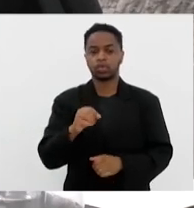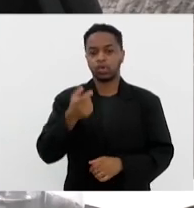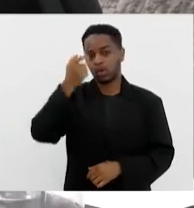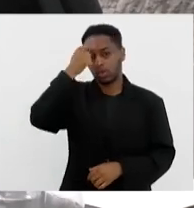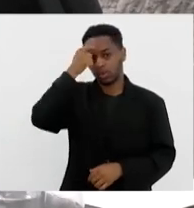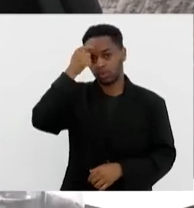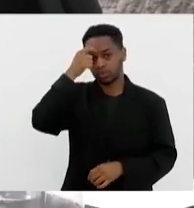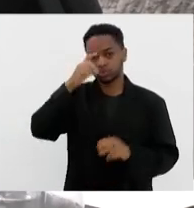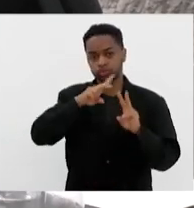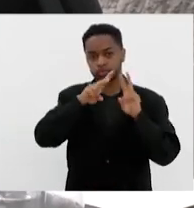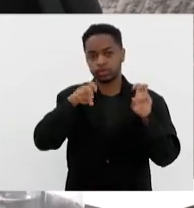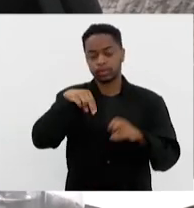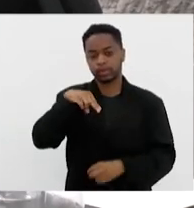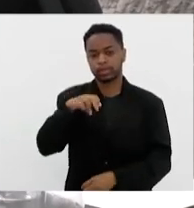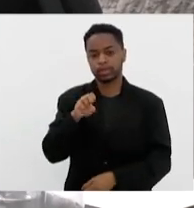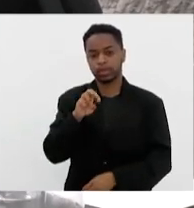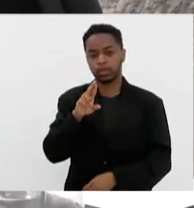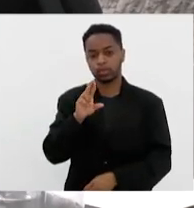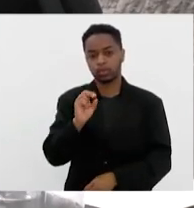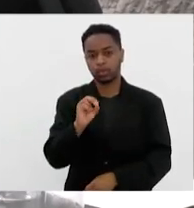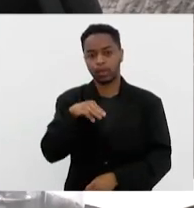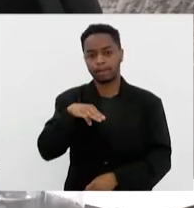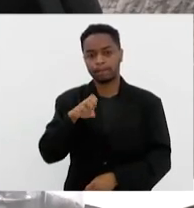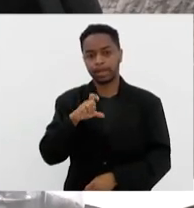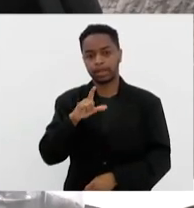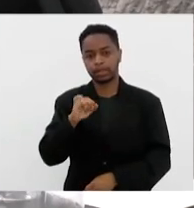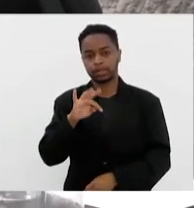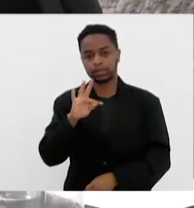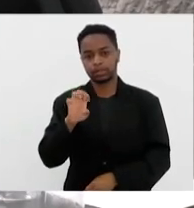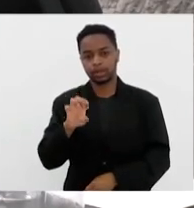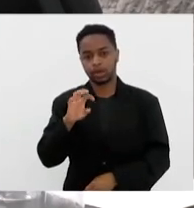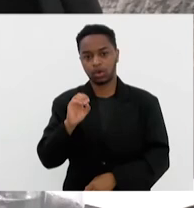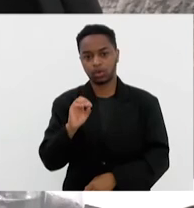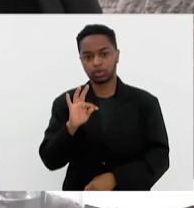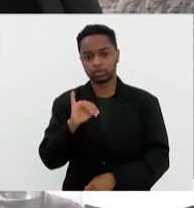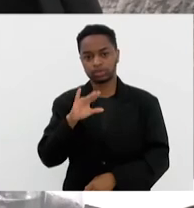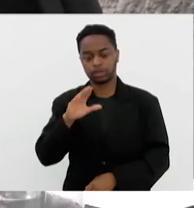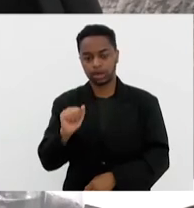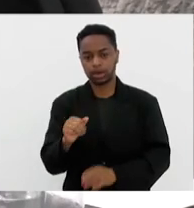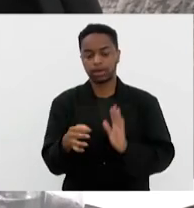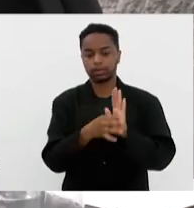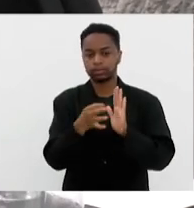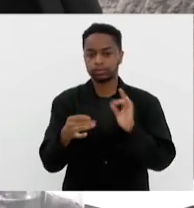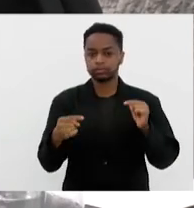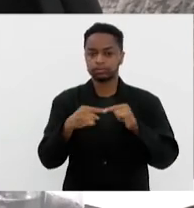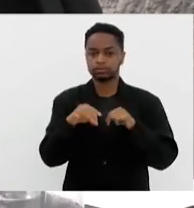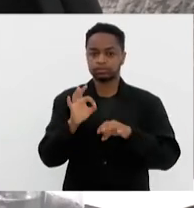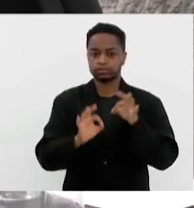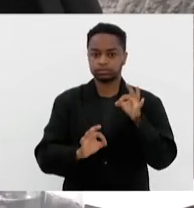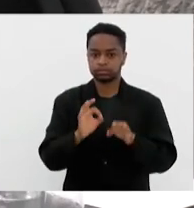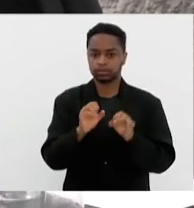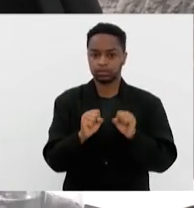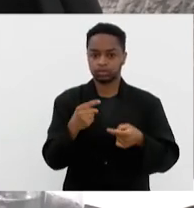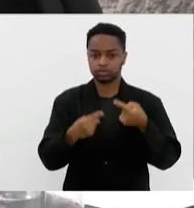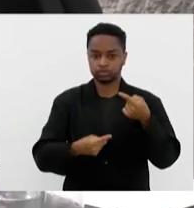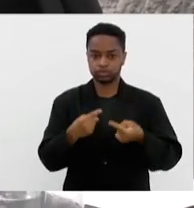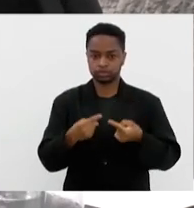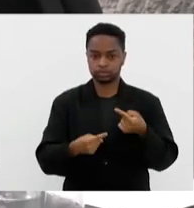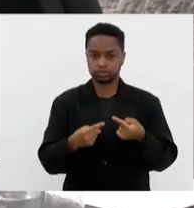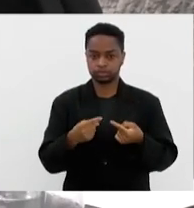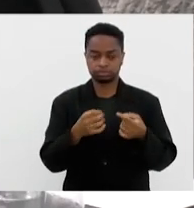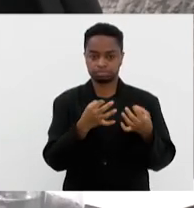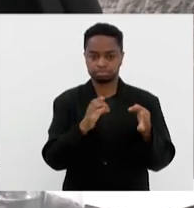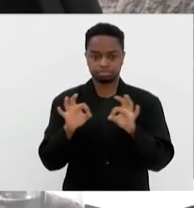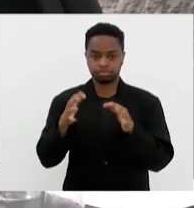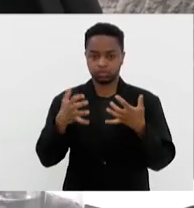da Neuromielite Óptica. Deputado Filipinho Raves deu parecer pela juridicidade. Em discussão.